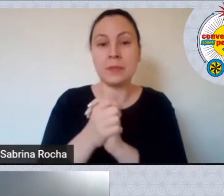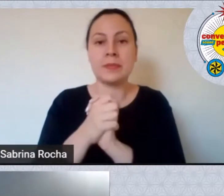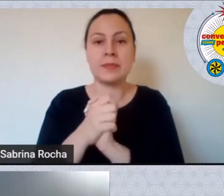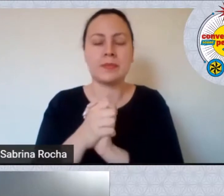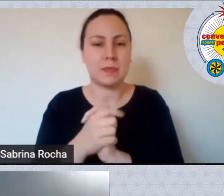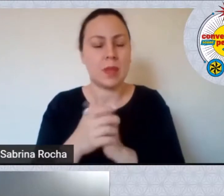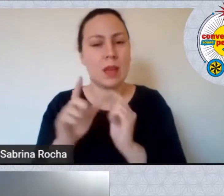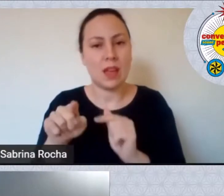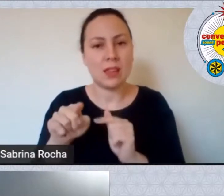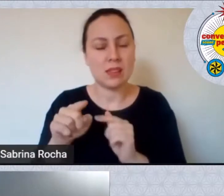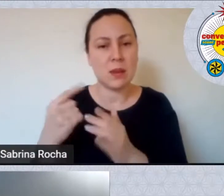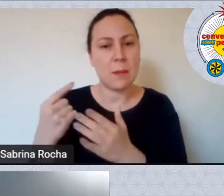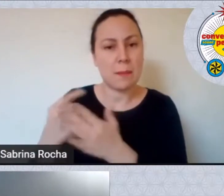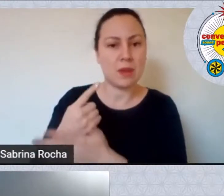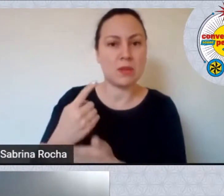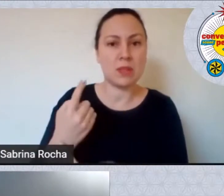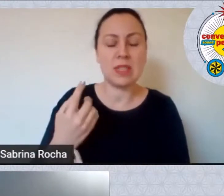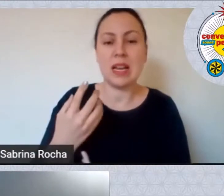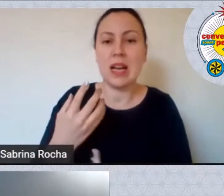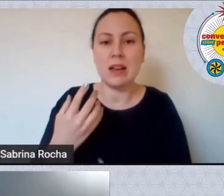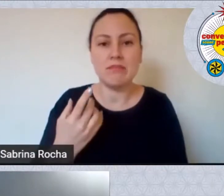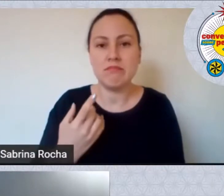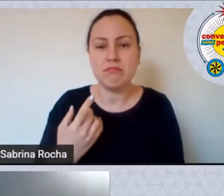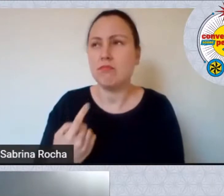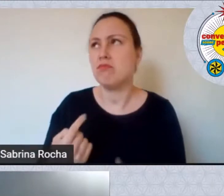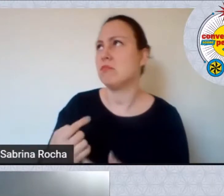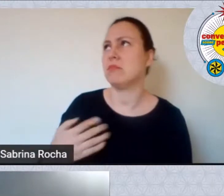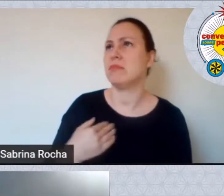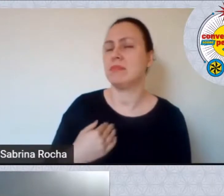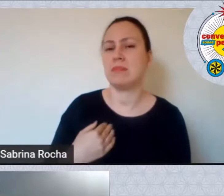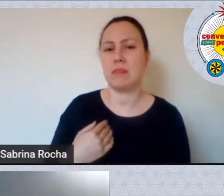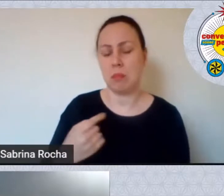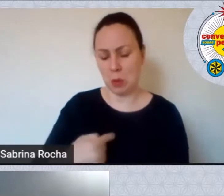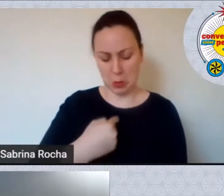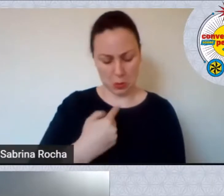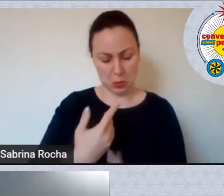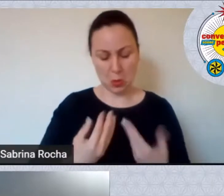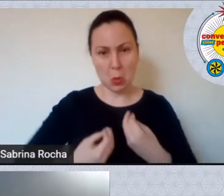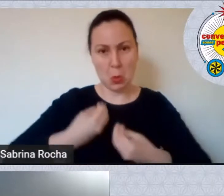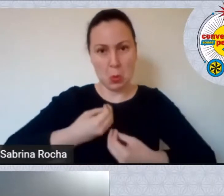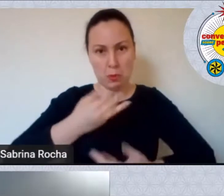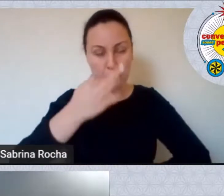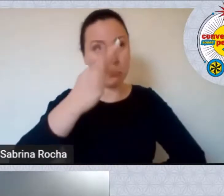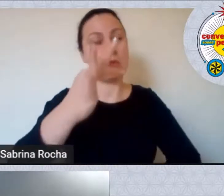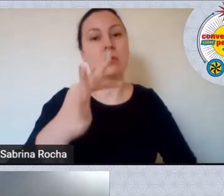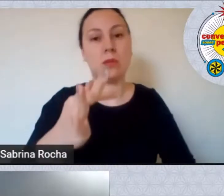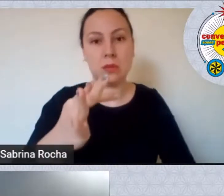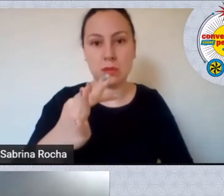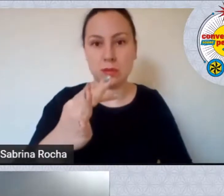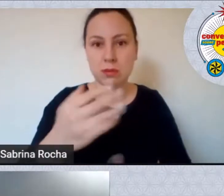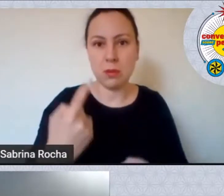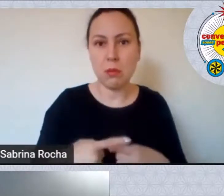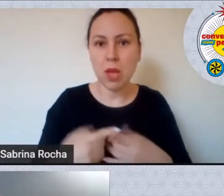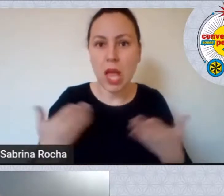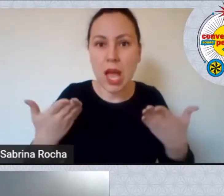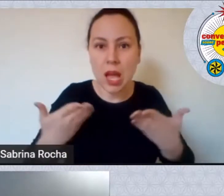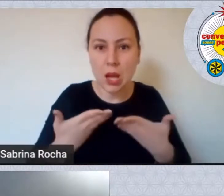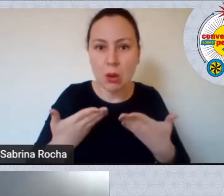uma pergunta que a gente raramente se faz. Né? Quer dizer, como será o futuro? Por que agora a gente